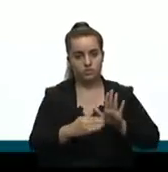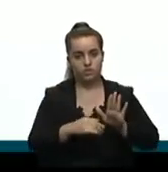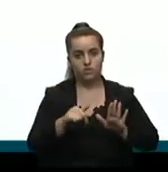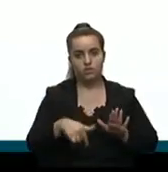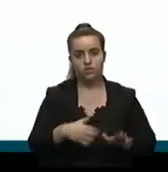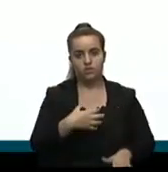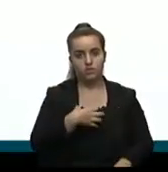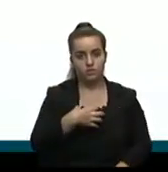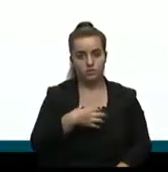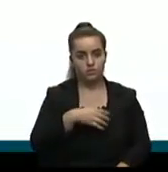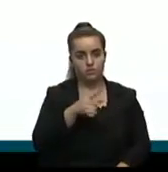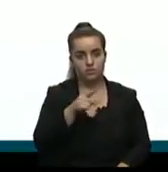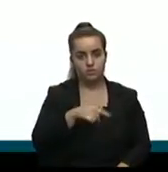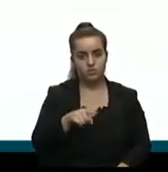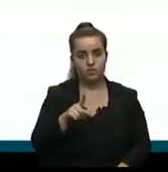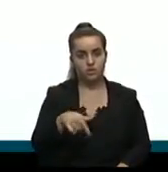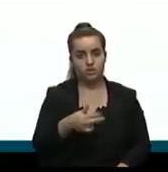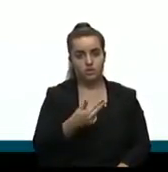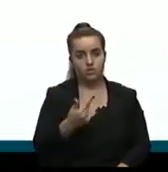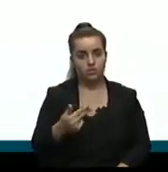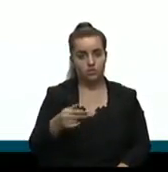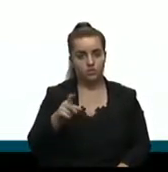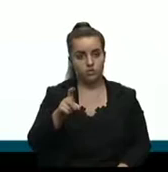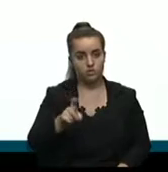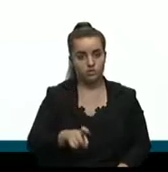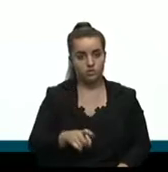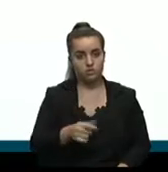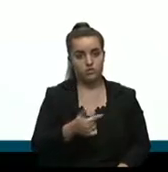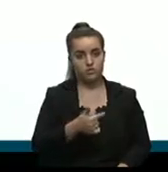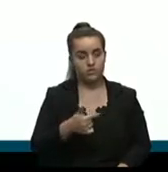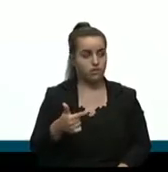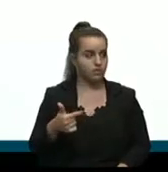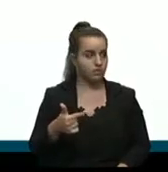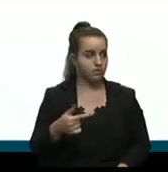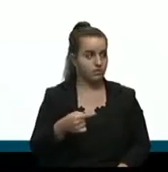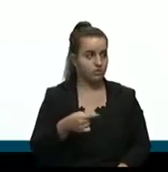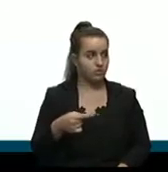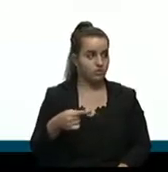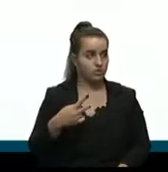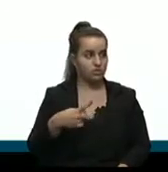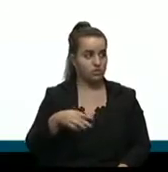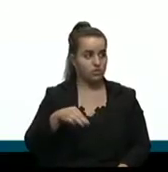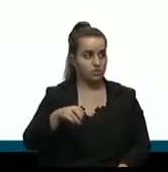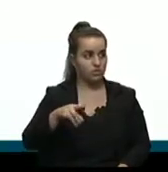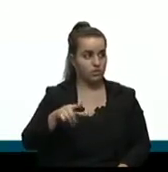fórmula. Z é igual a x menos a média